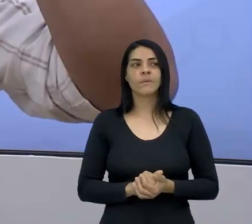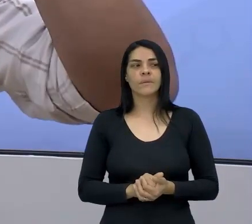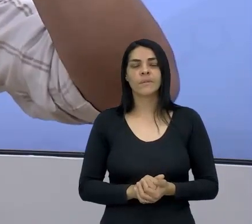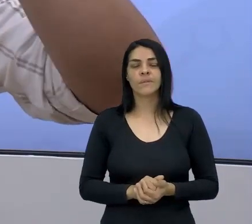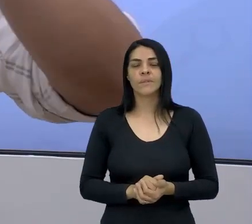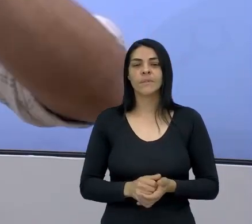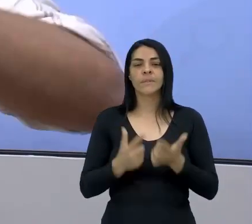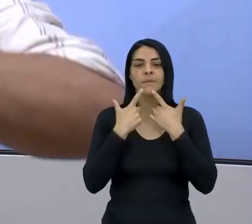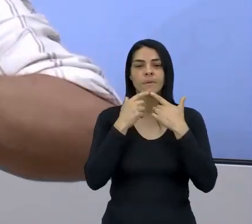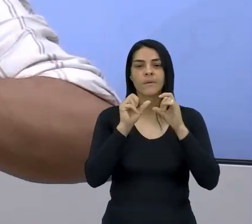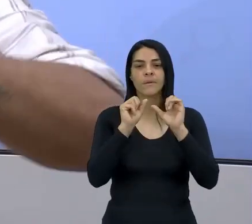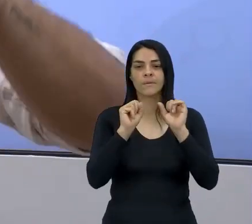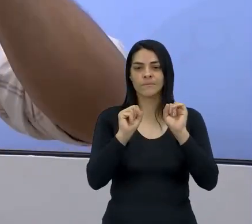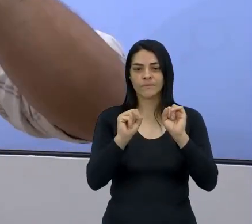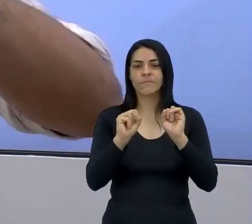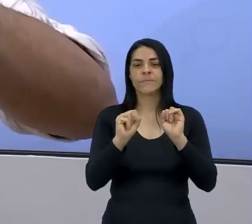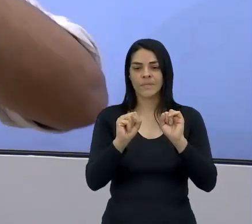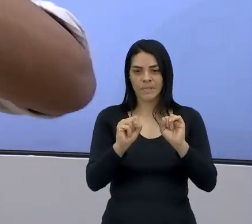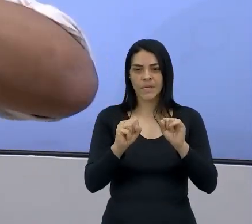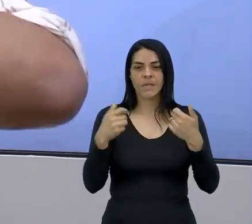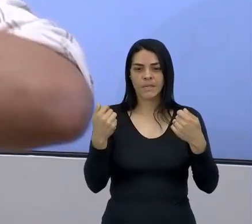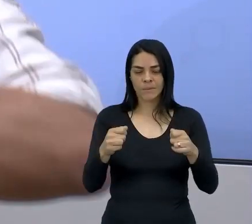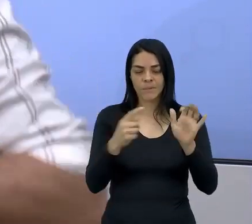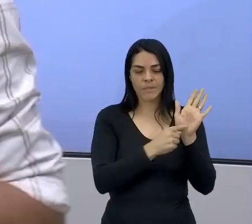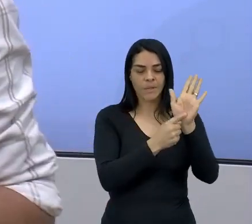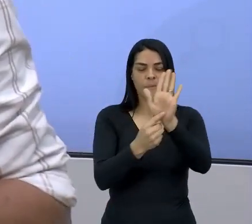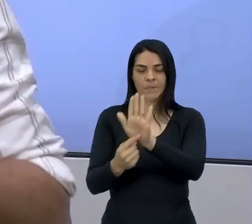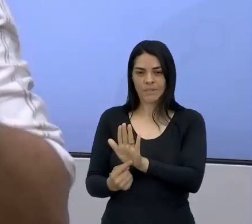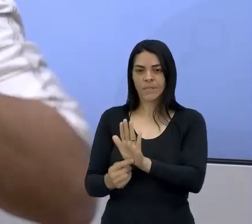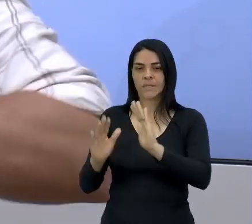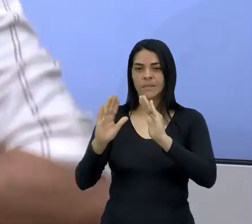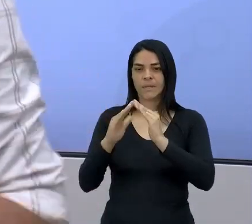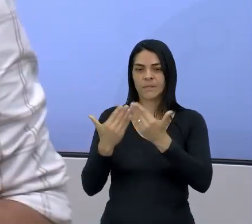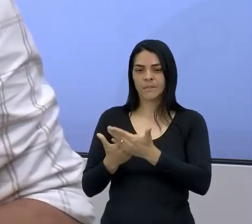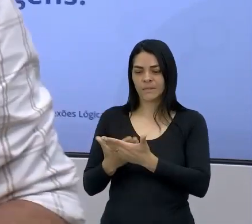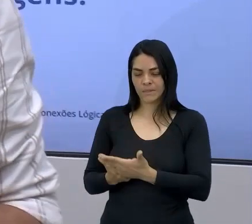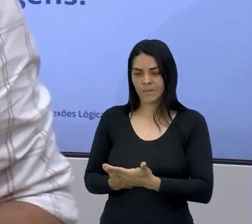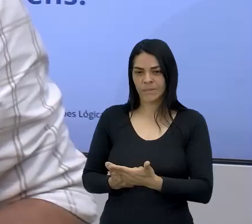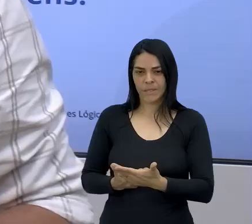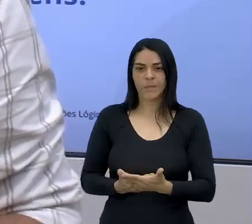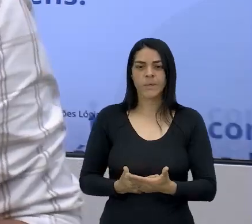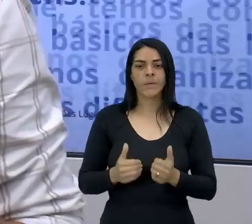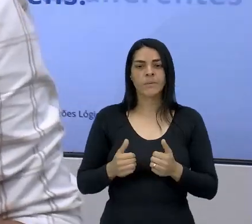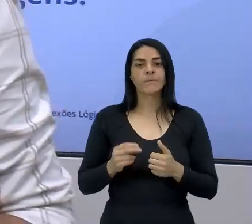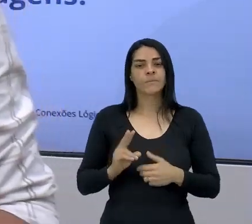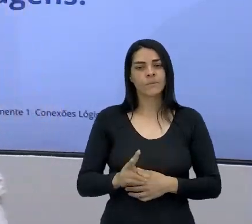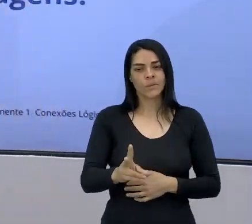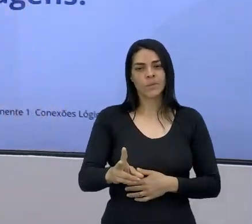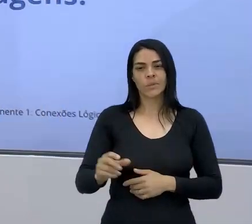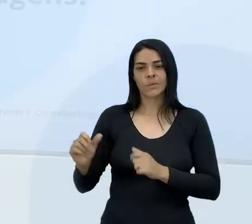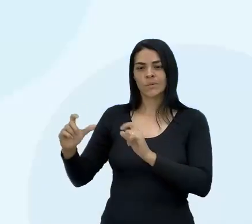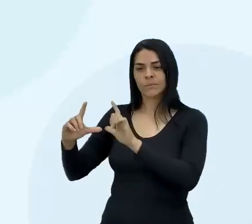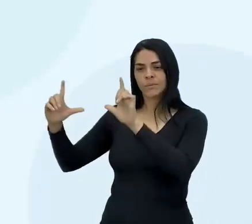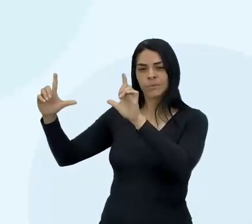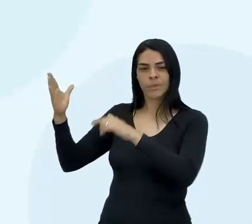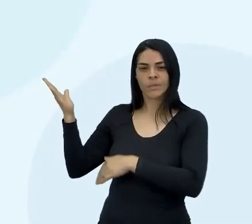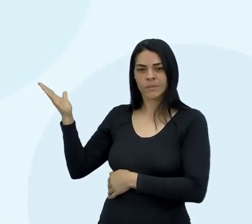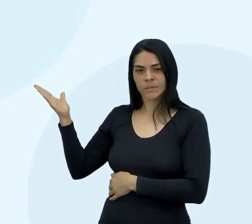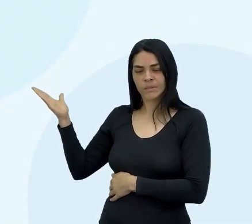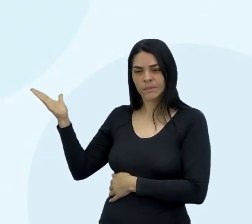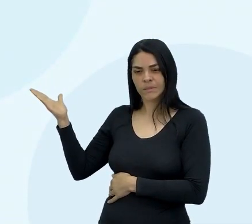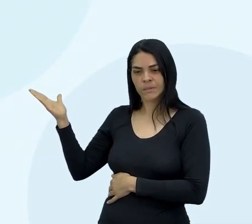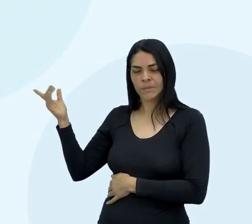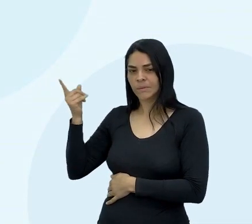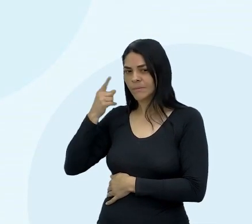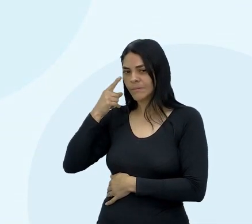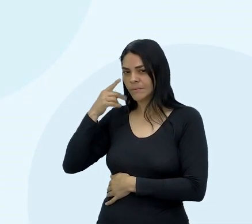das linguagens que você tem que pesquisar para apresentar aí na sala de aula. Então, continuando aqui na lousa, olha só. Nessa